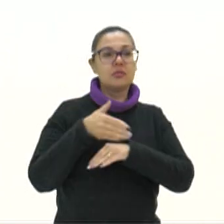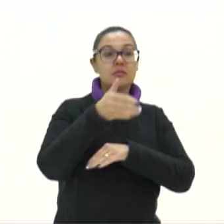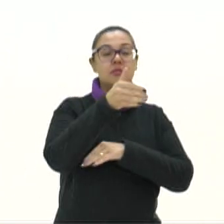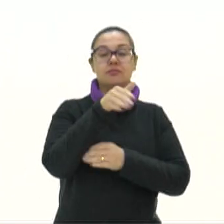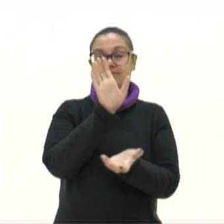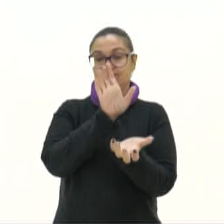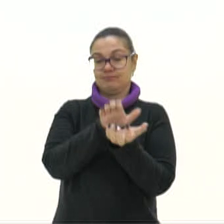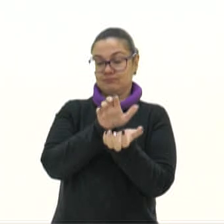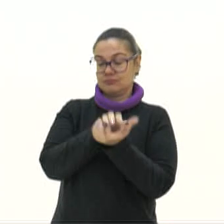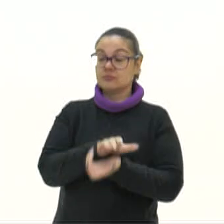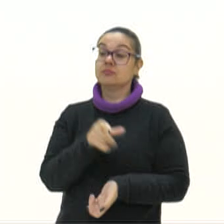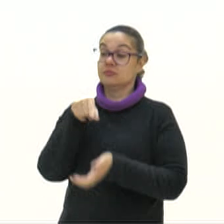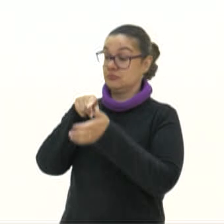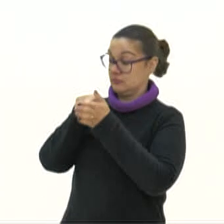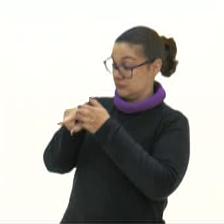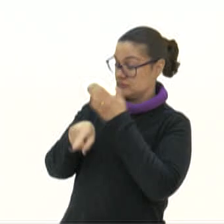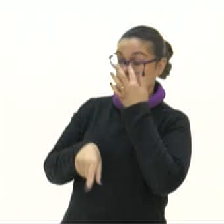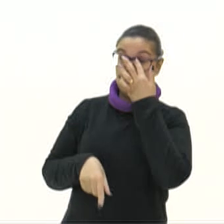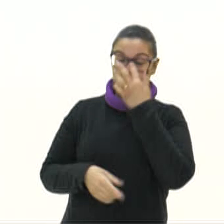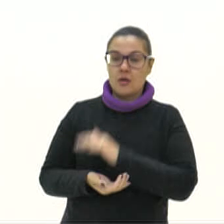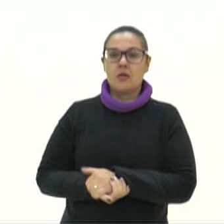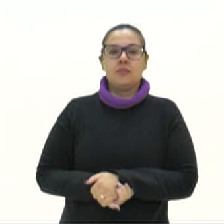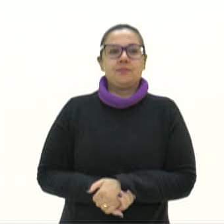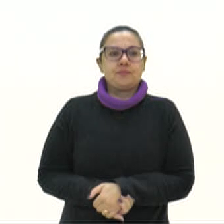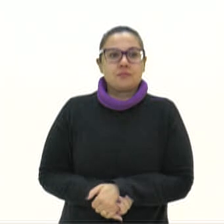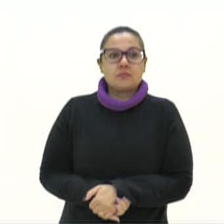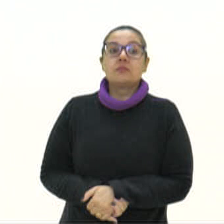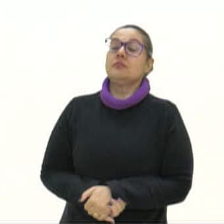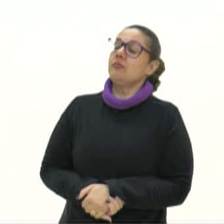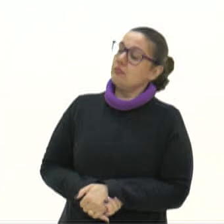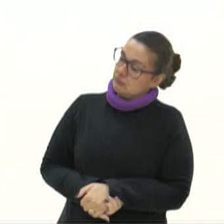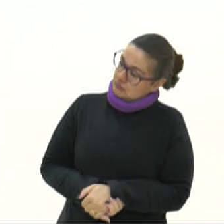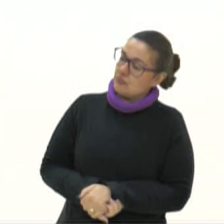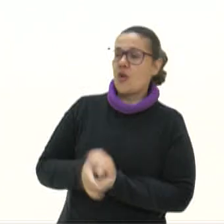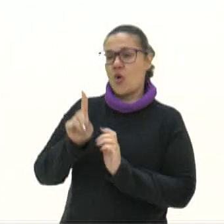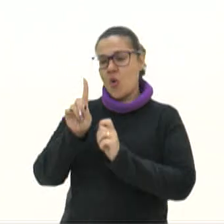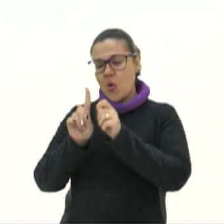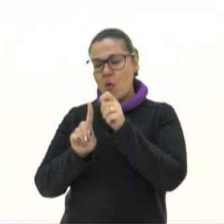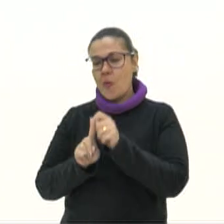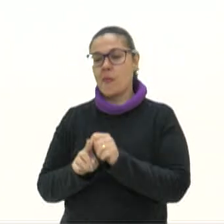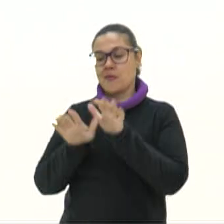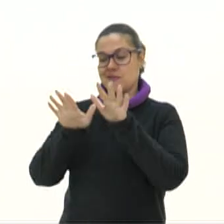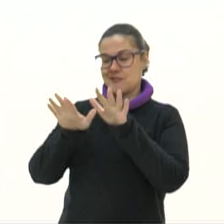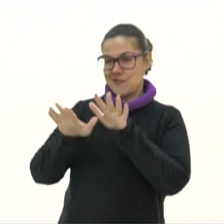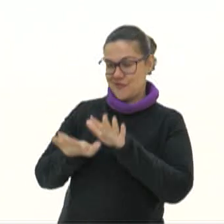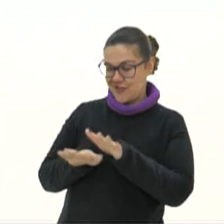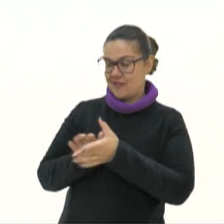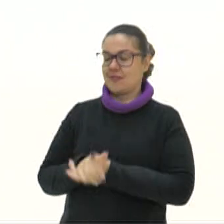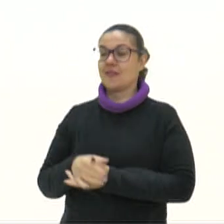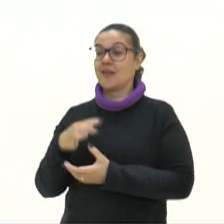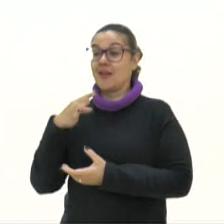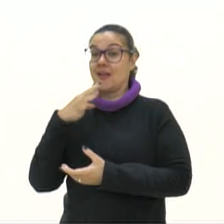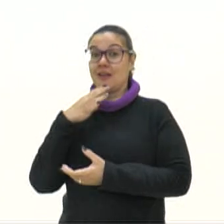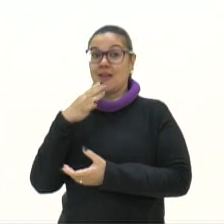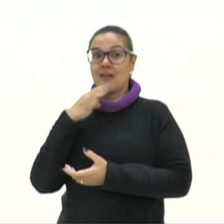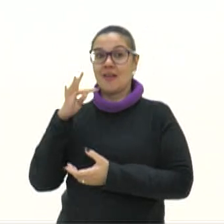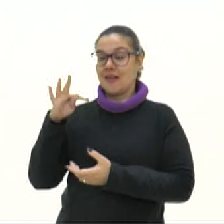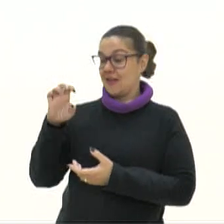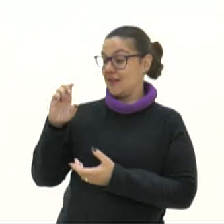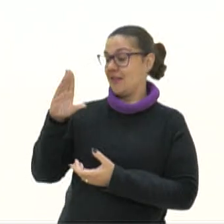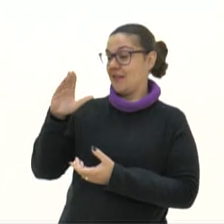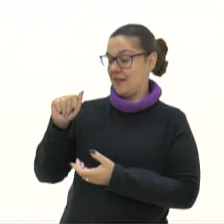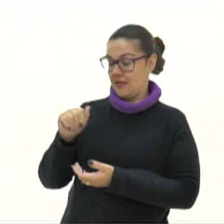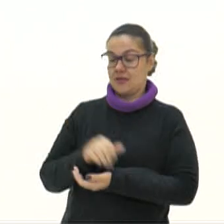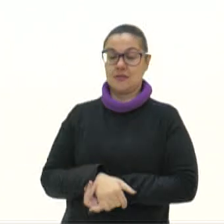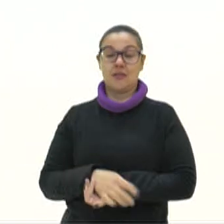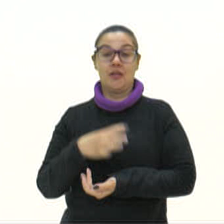pelo Recife? E o Gil completa a sua resposta: 1 mês eu fiquei aqui, aí eu conheci Teca Calazans,